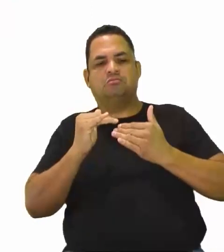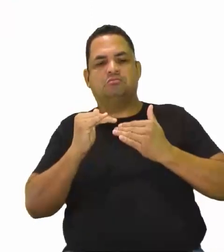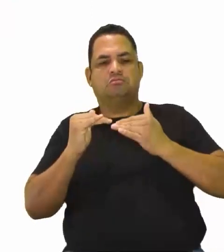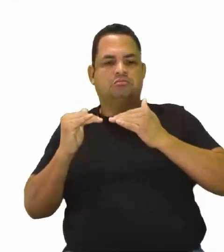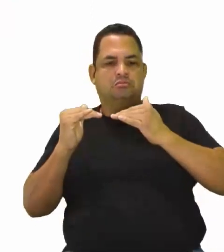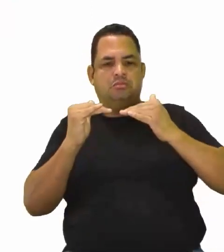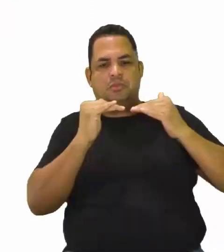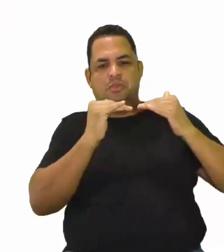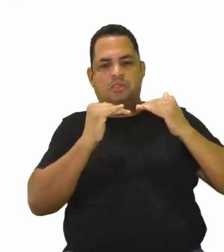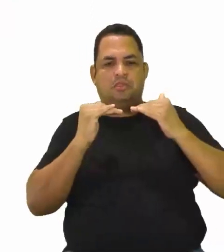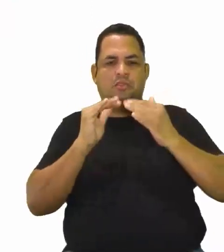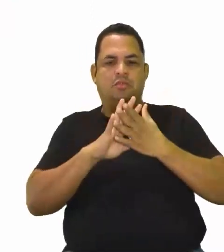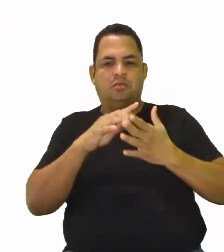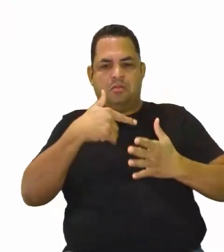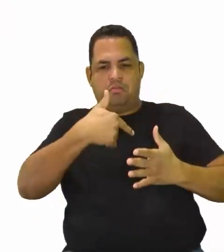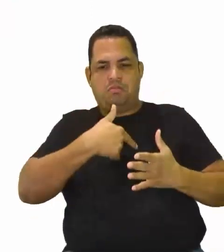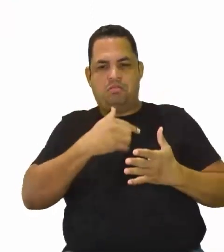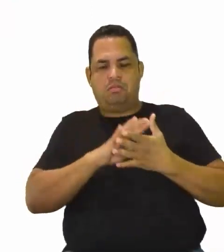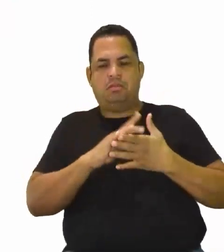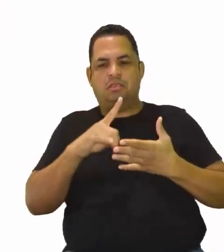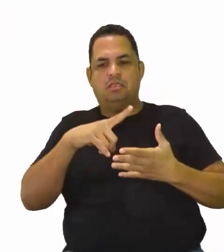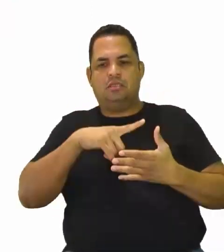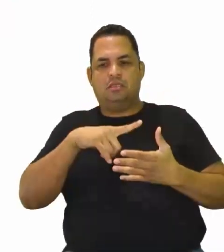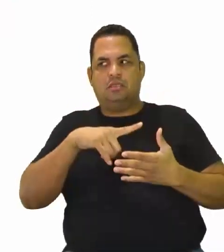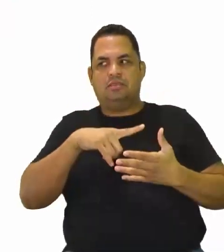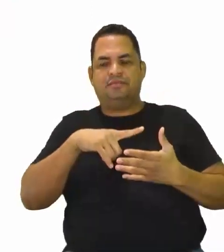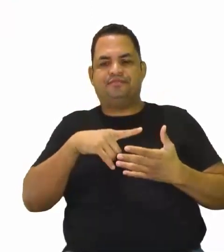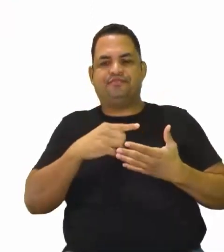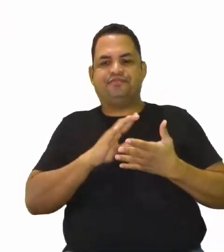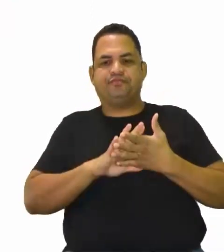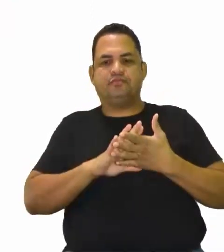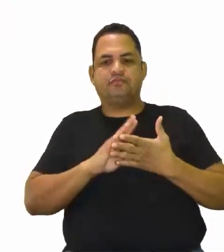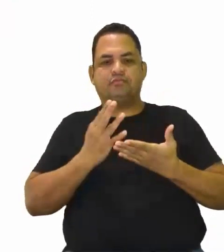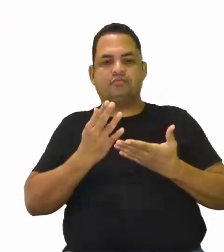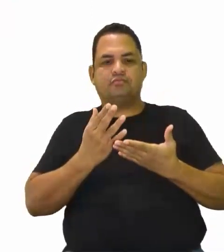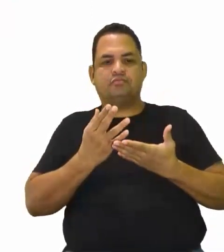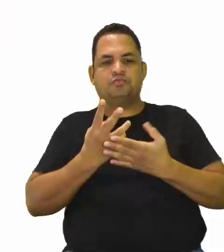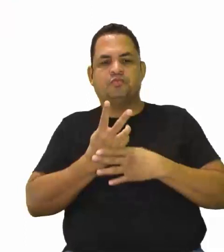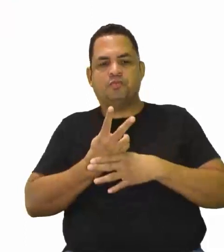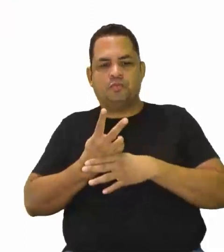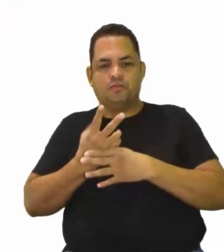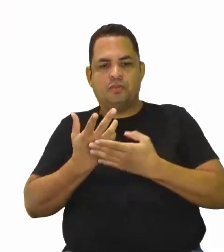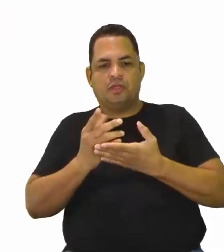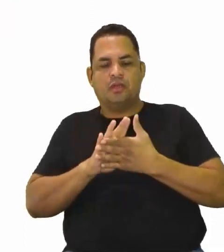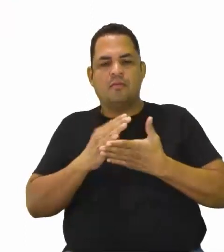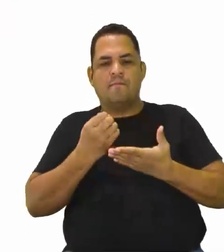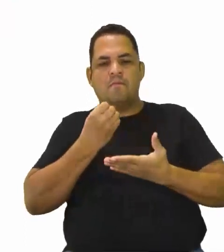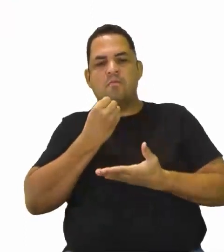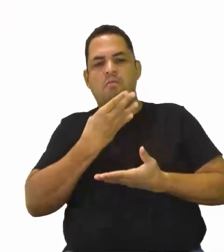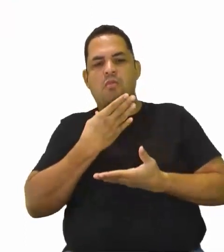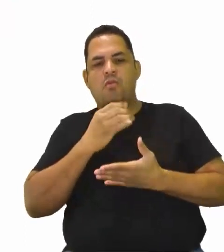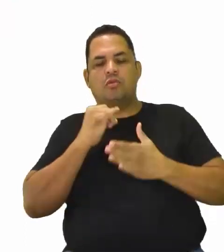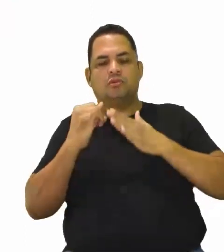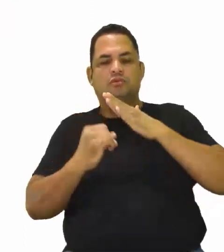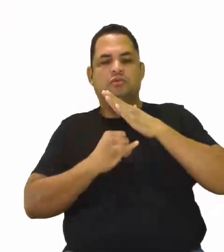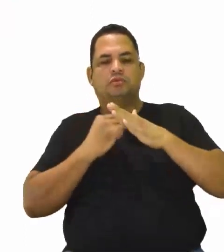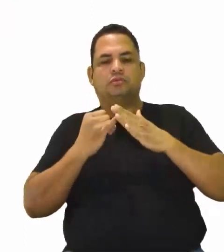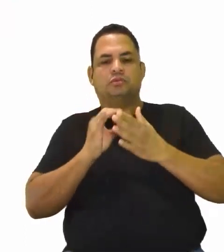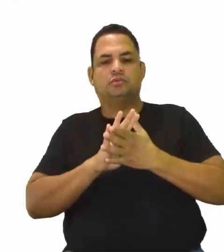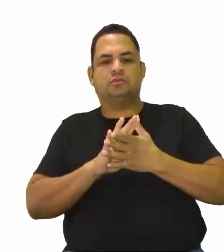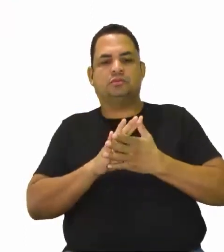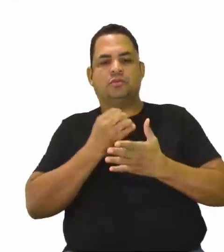Estado. Pois Vargas teria providencial instituição do bem e